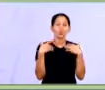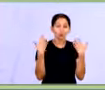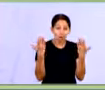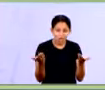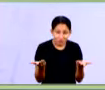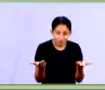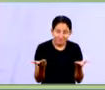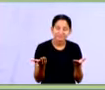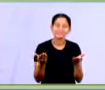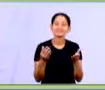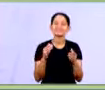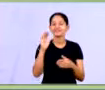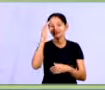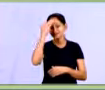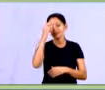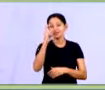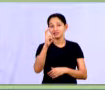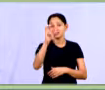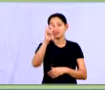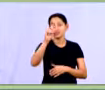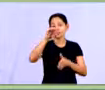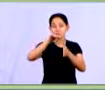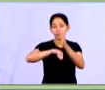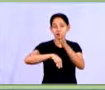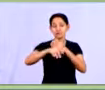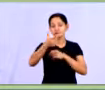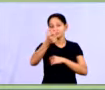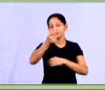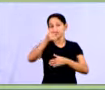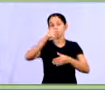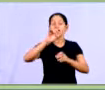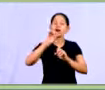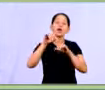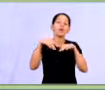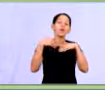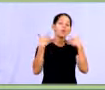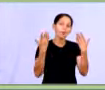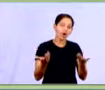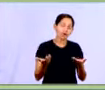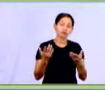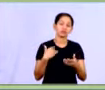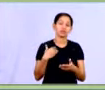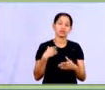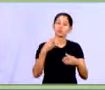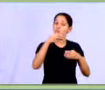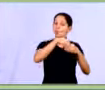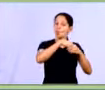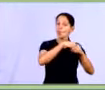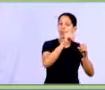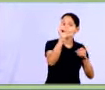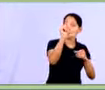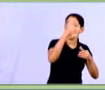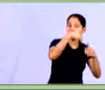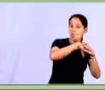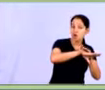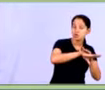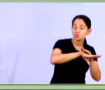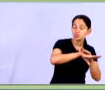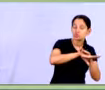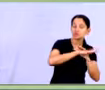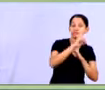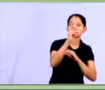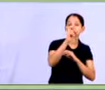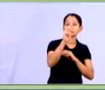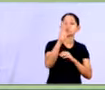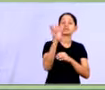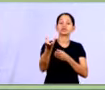professora. Né? De 50 negativo se torna apenas 30 negativo. Ou seja, eu coloquei 50 mil no meu investimento, no meu negócio